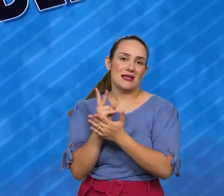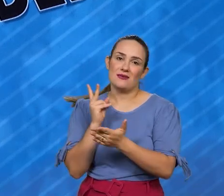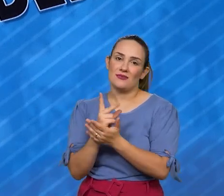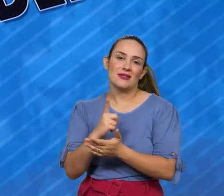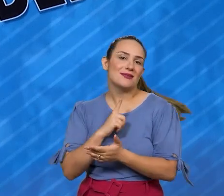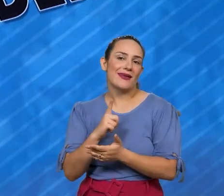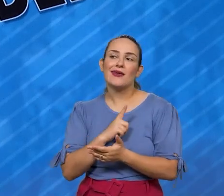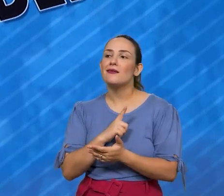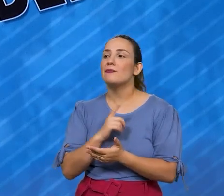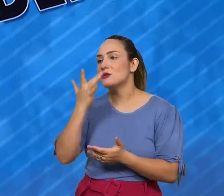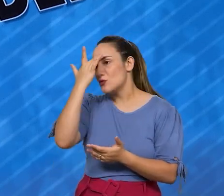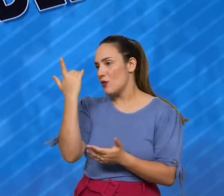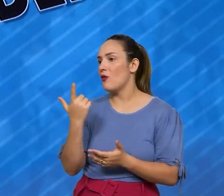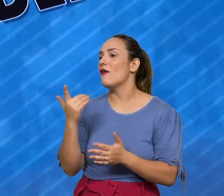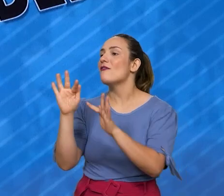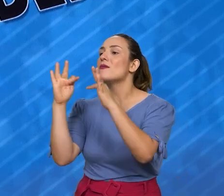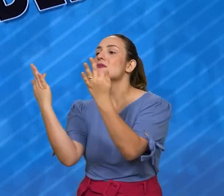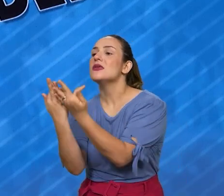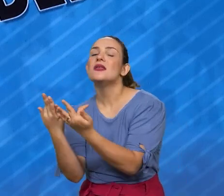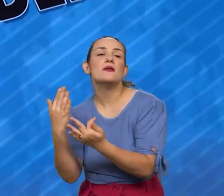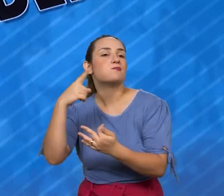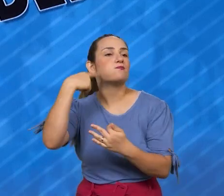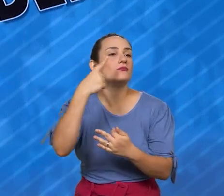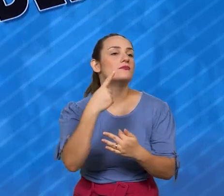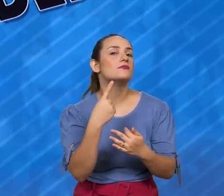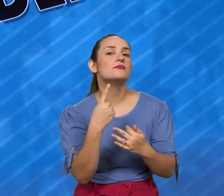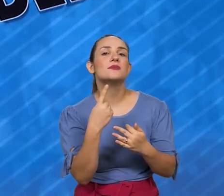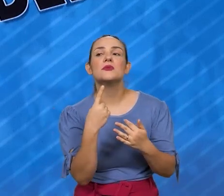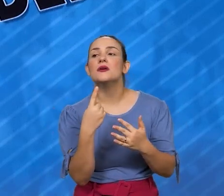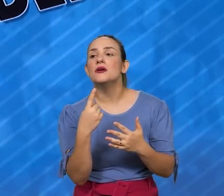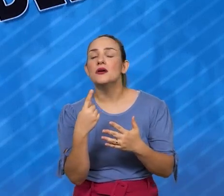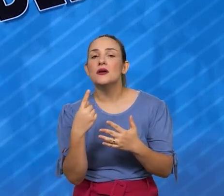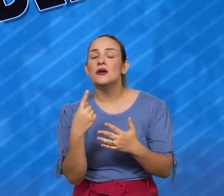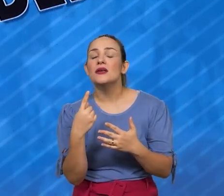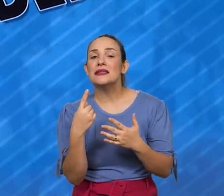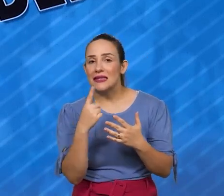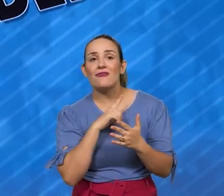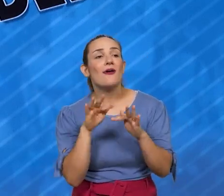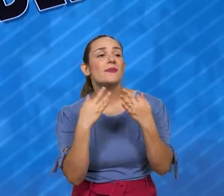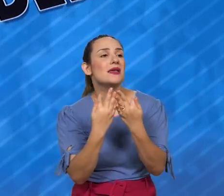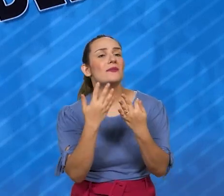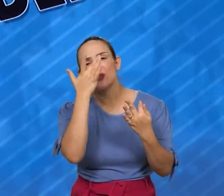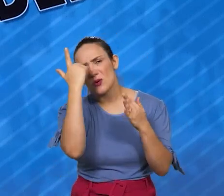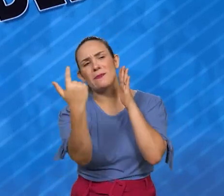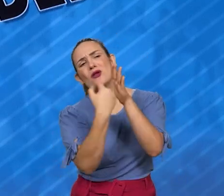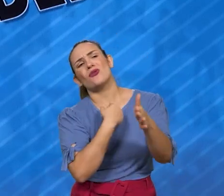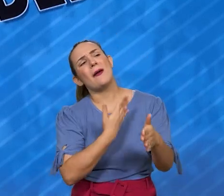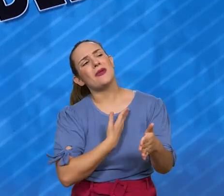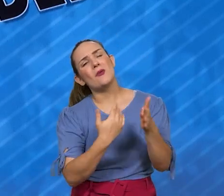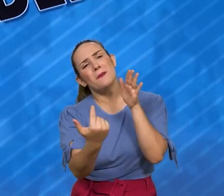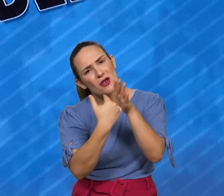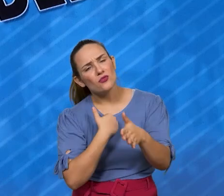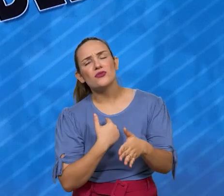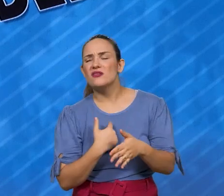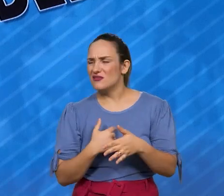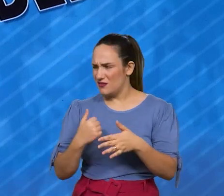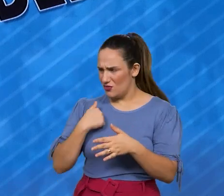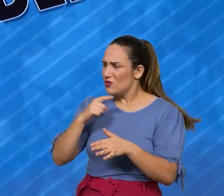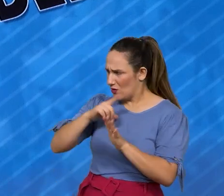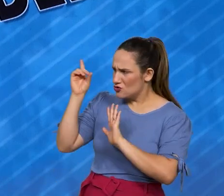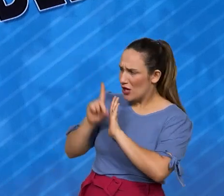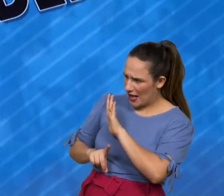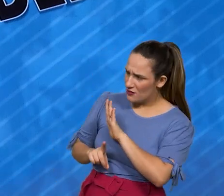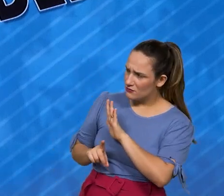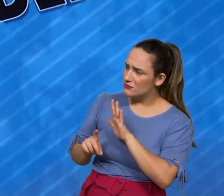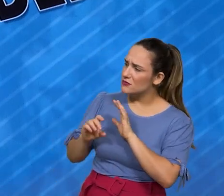acaba envolvendo sempre alguém da nossa família, sempre alguém próximo, o advogado sempre é consultado acerca de alguma questão relacionada a plano de saúde,